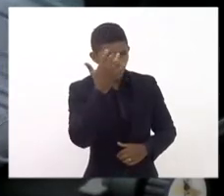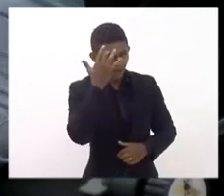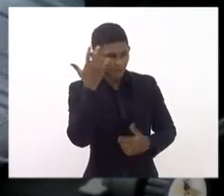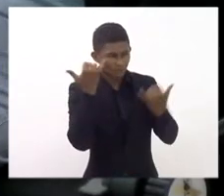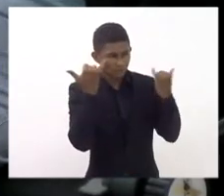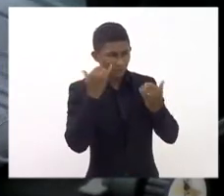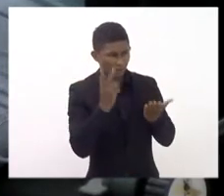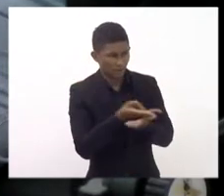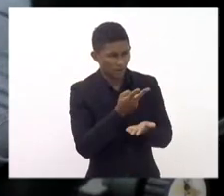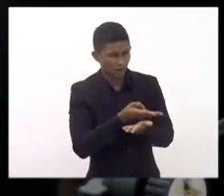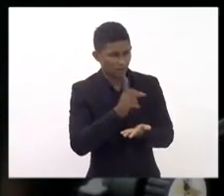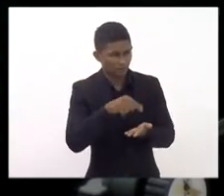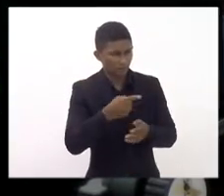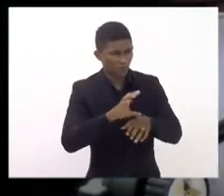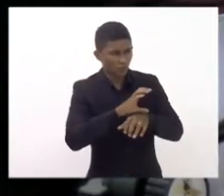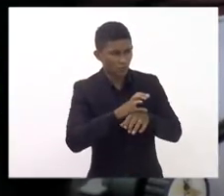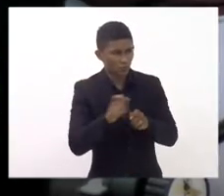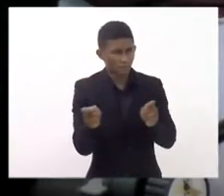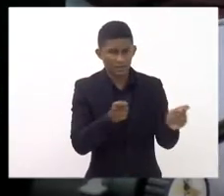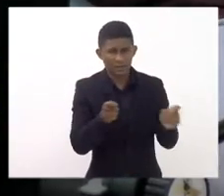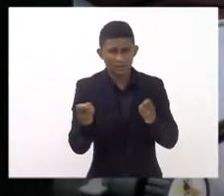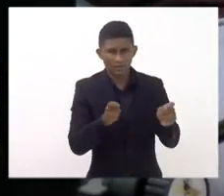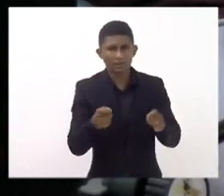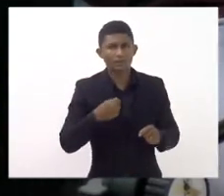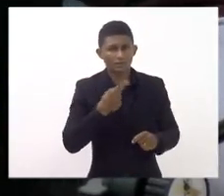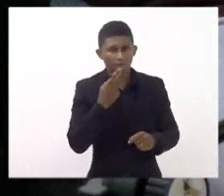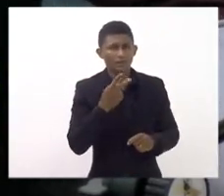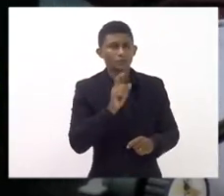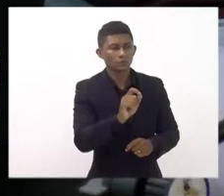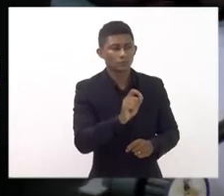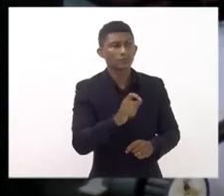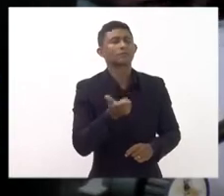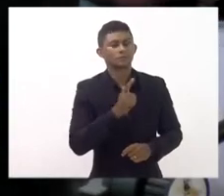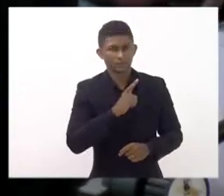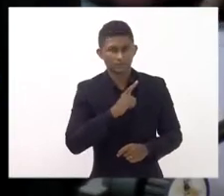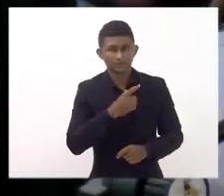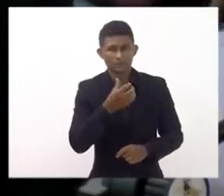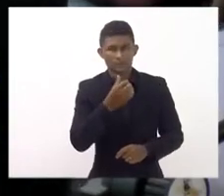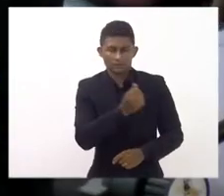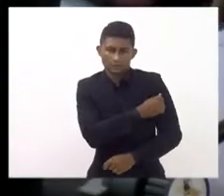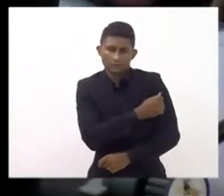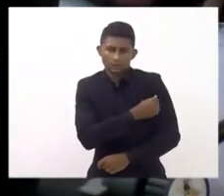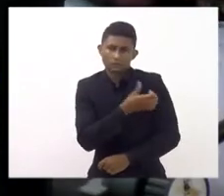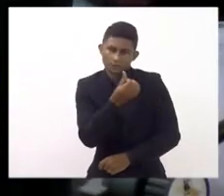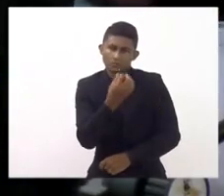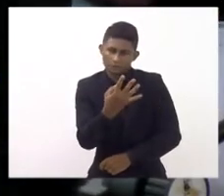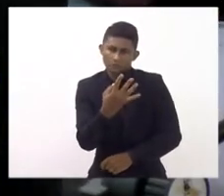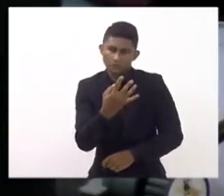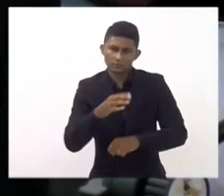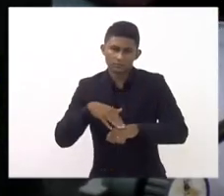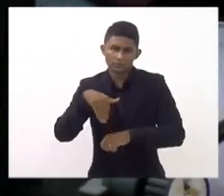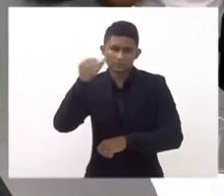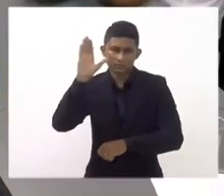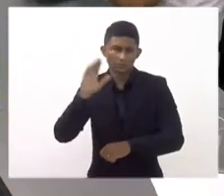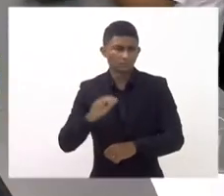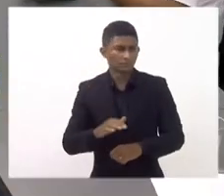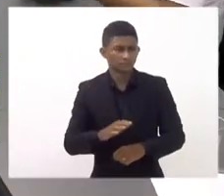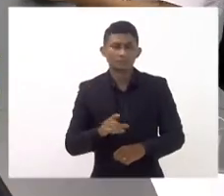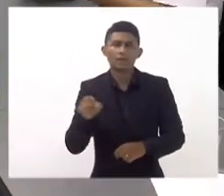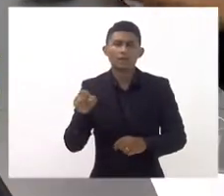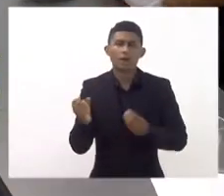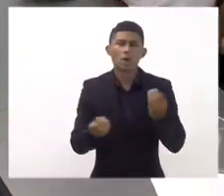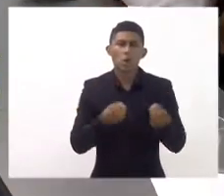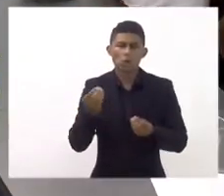curso técnico de administração, eu posso afirmar que eu tenho mais de 64 alunos. Mas lá é subsequente ou é